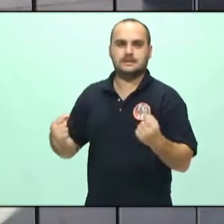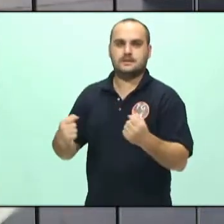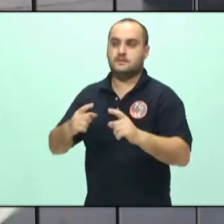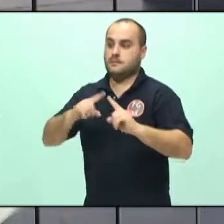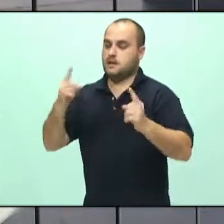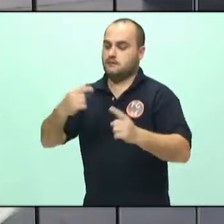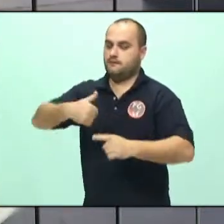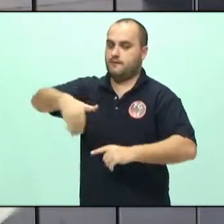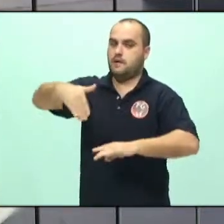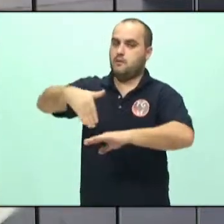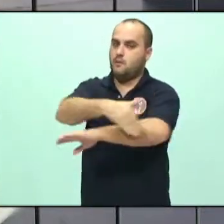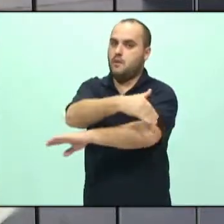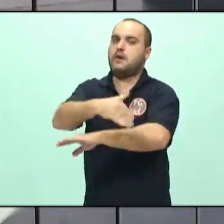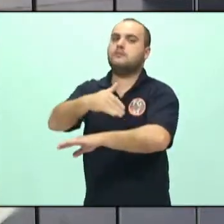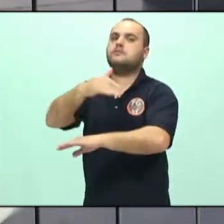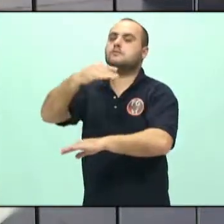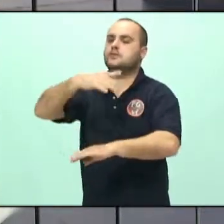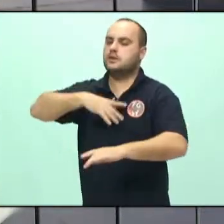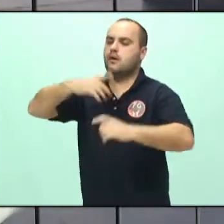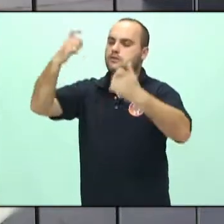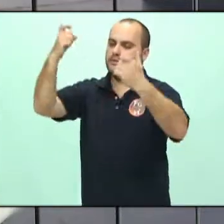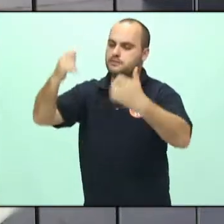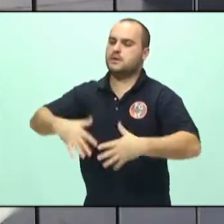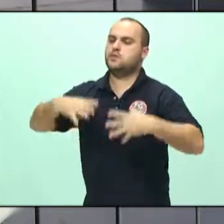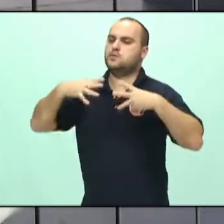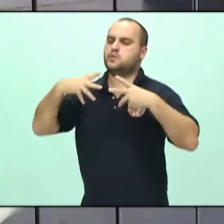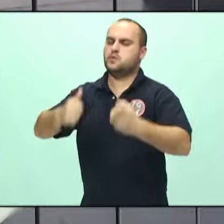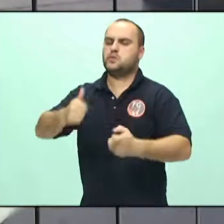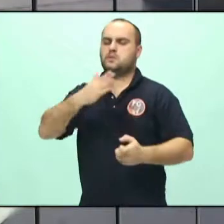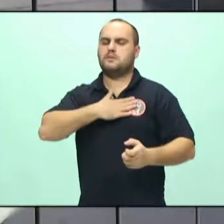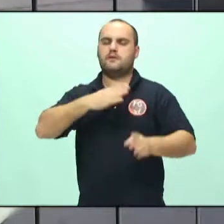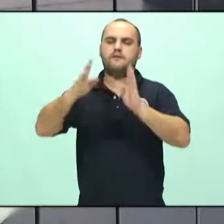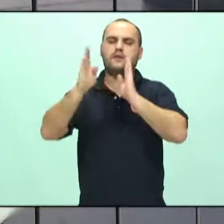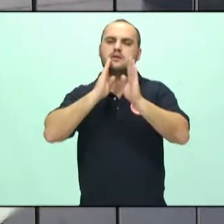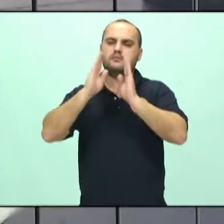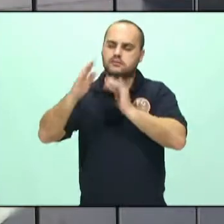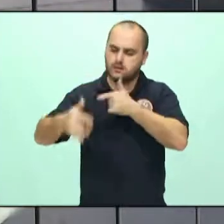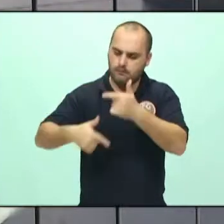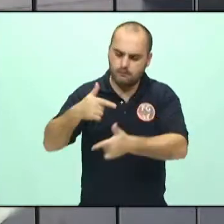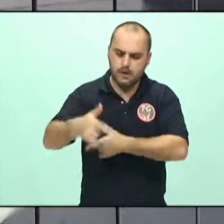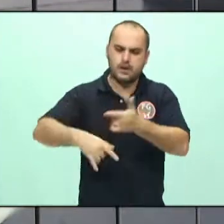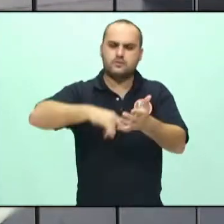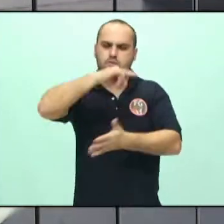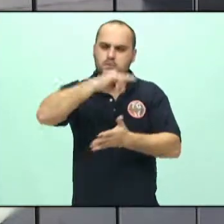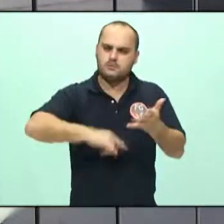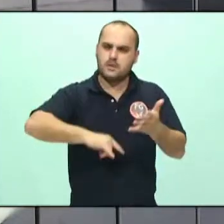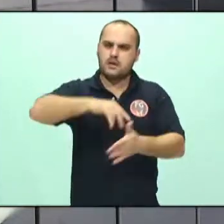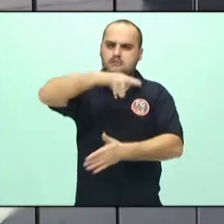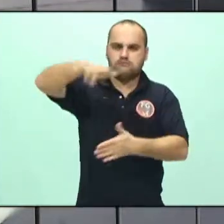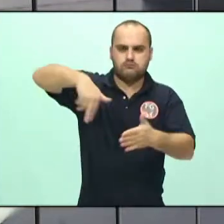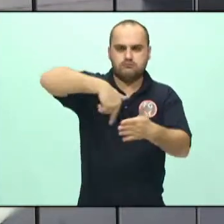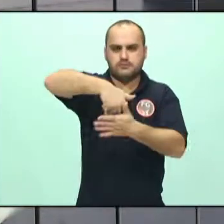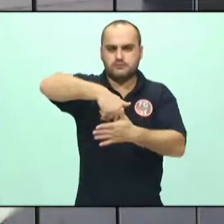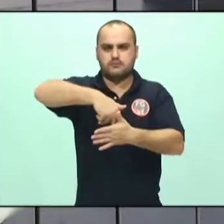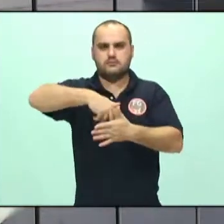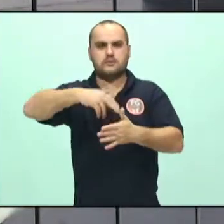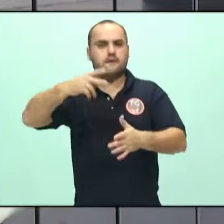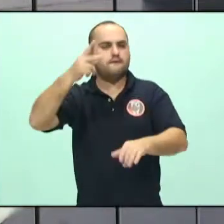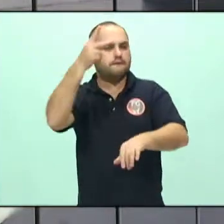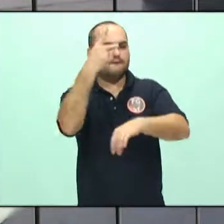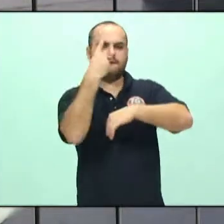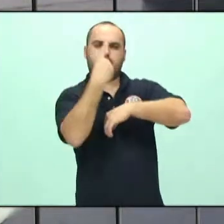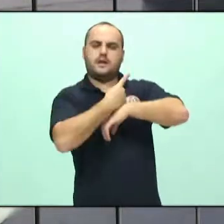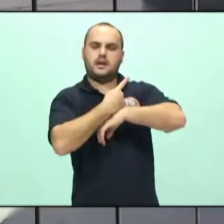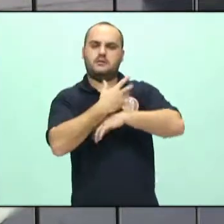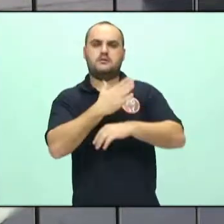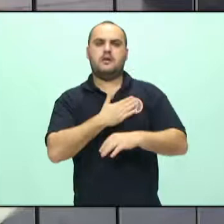rua e eu presto conta de tudo na minha rede social. Todo o meu trabalho, documentação, uso da tribuna, faço os meus vídeos, não